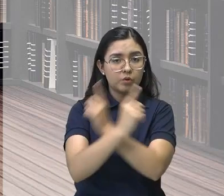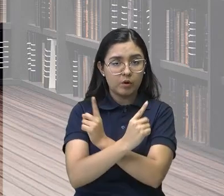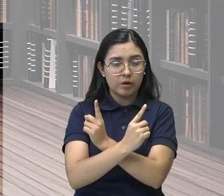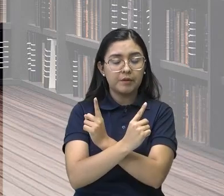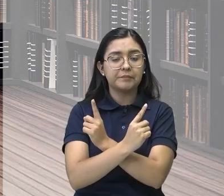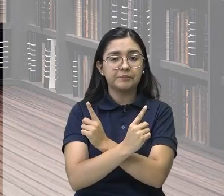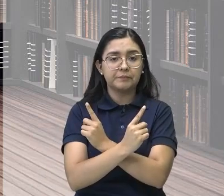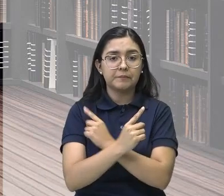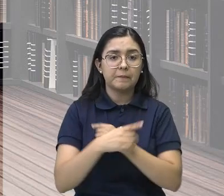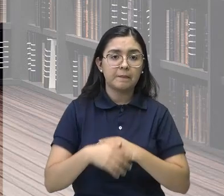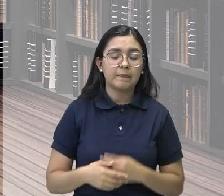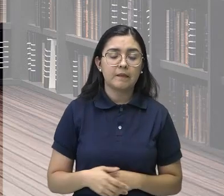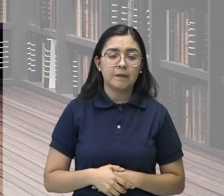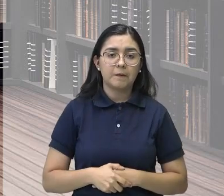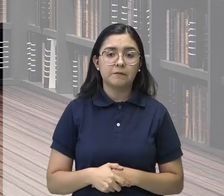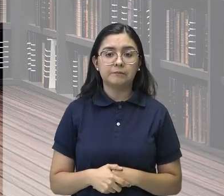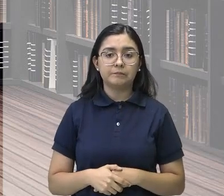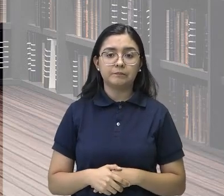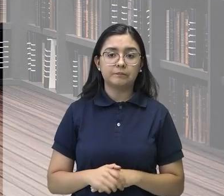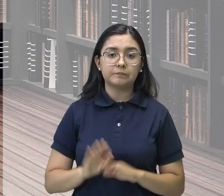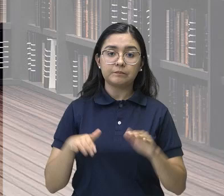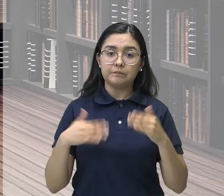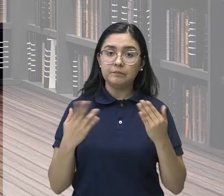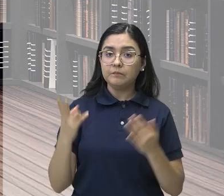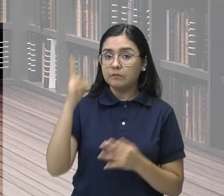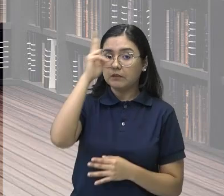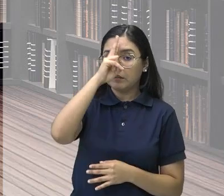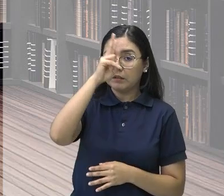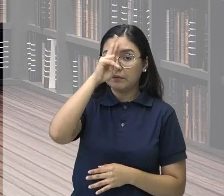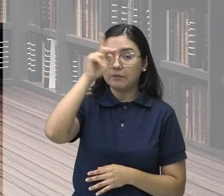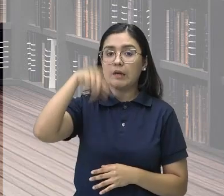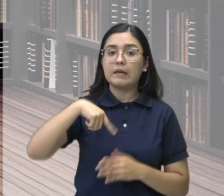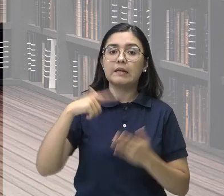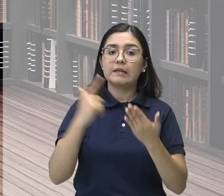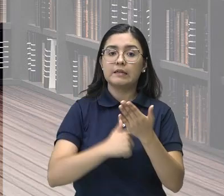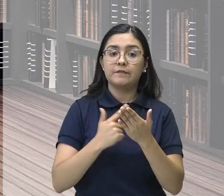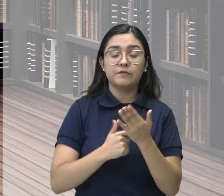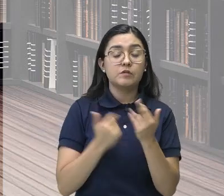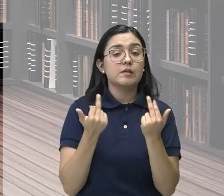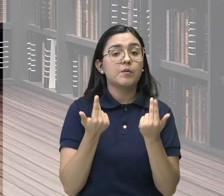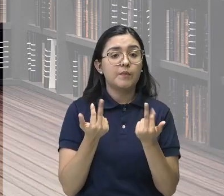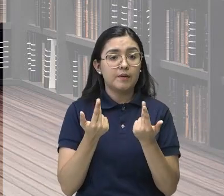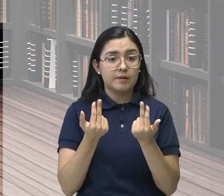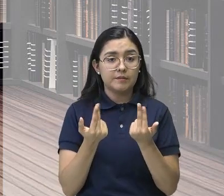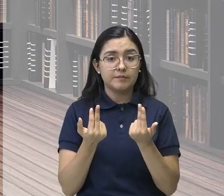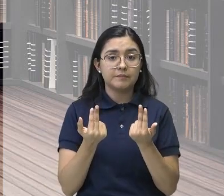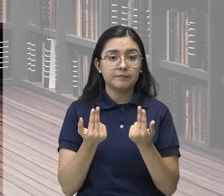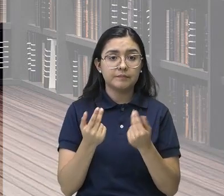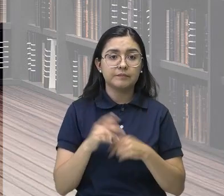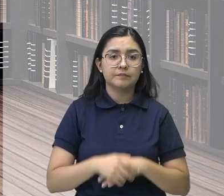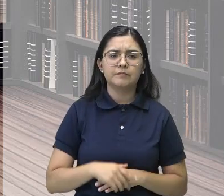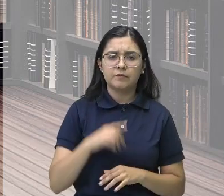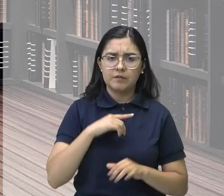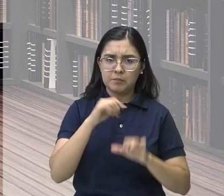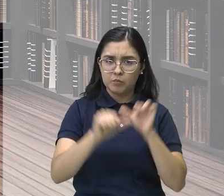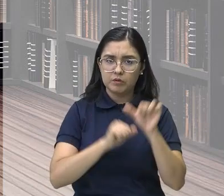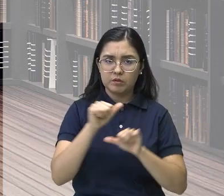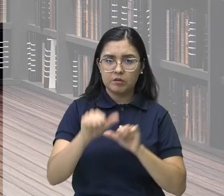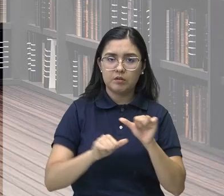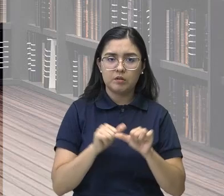terceira posição eu botei para a primeira posição. Lembrando que eles são livros iguais. Eu vou estar alterando a